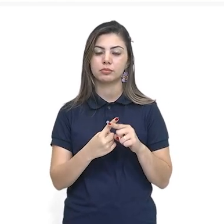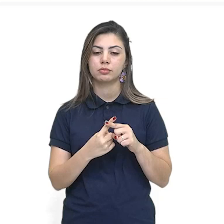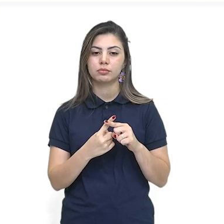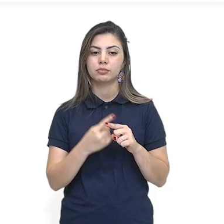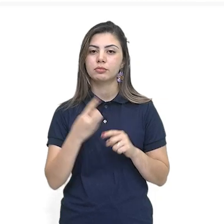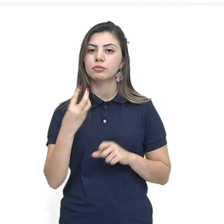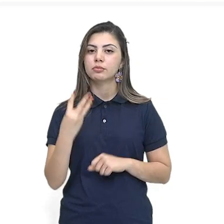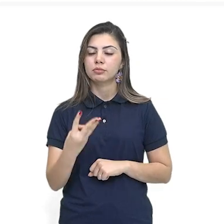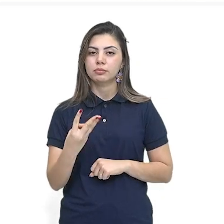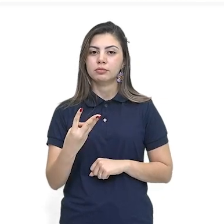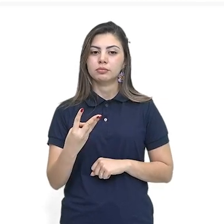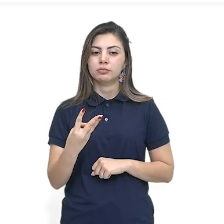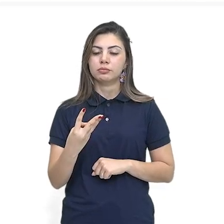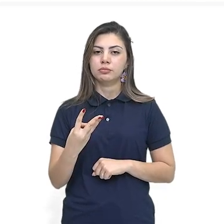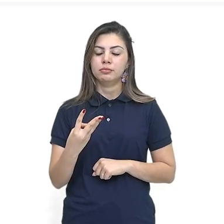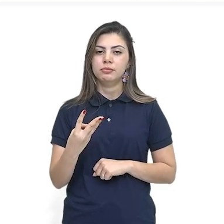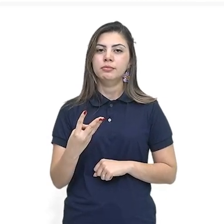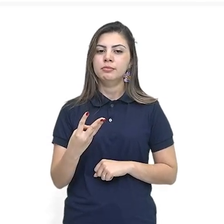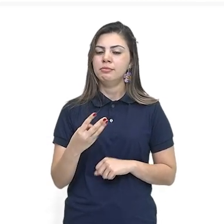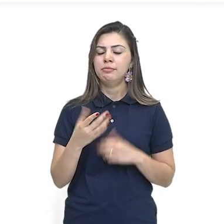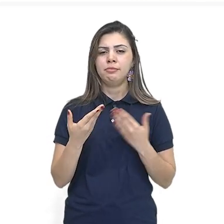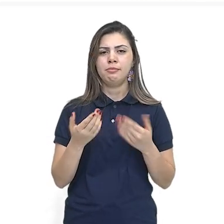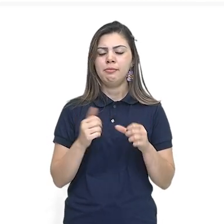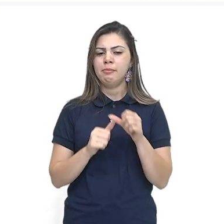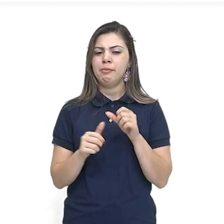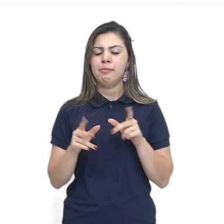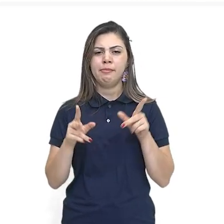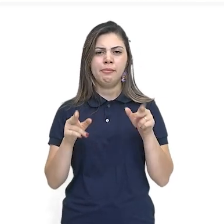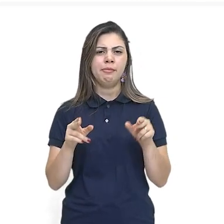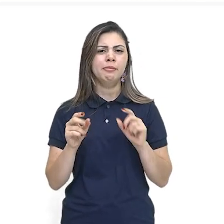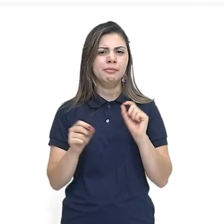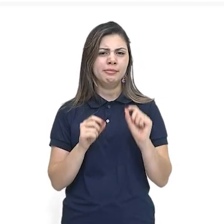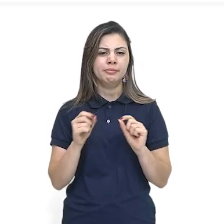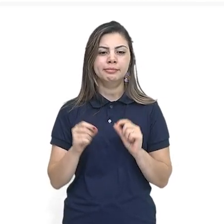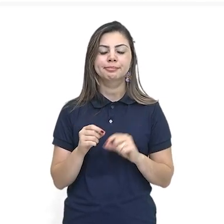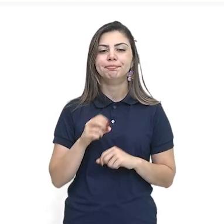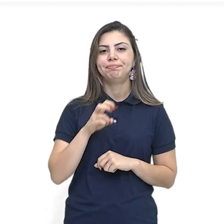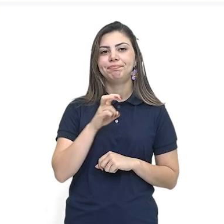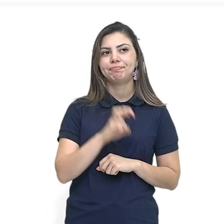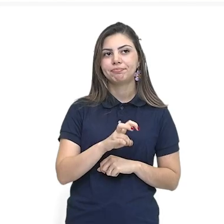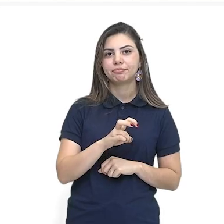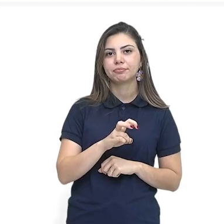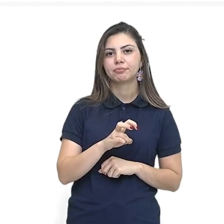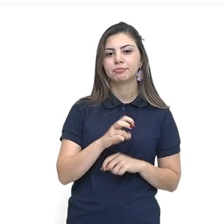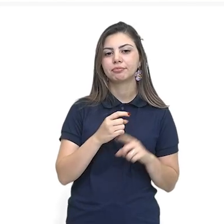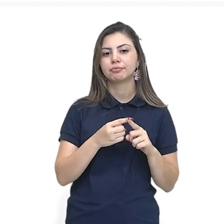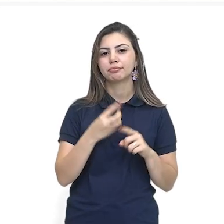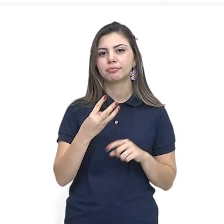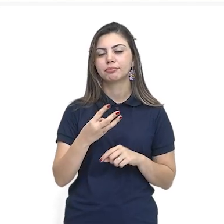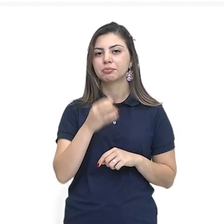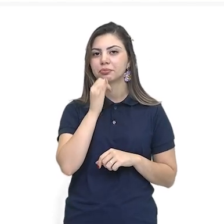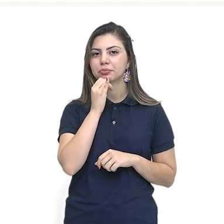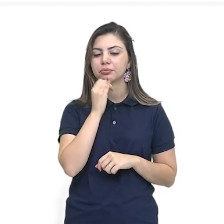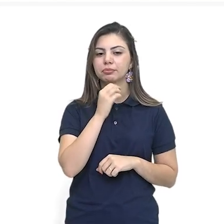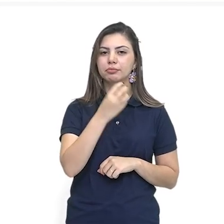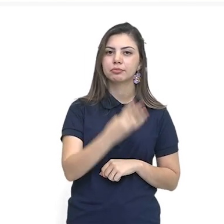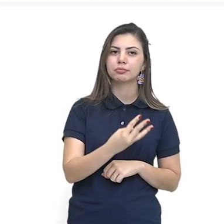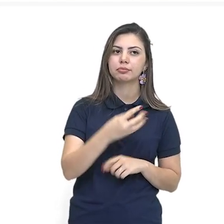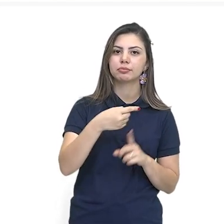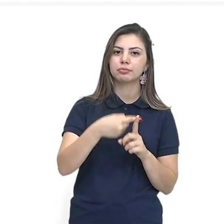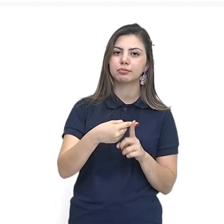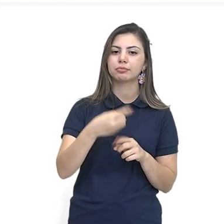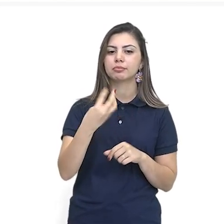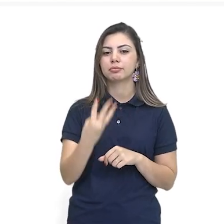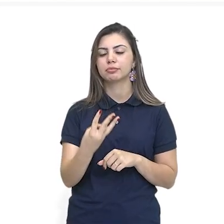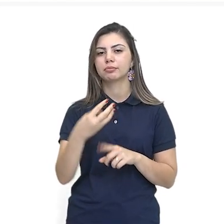5 vezes 3. É a mesma coisa que 5 vezes o número 3. Então, eu tenho